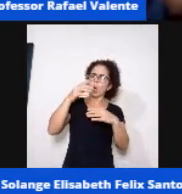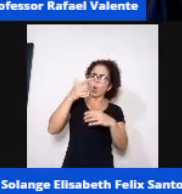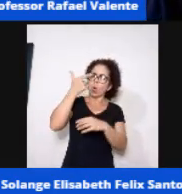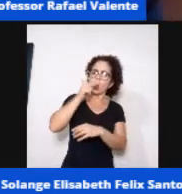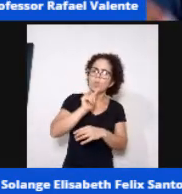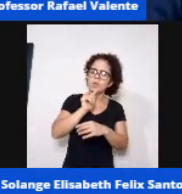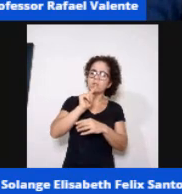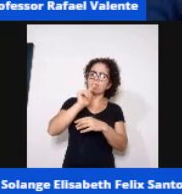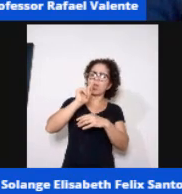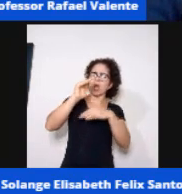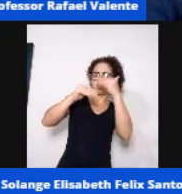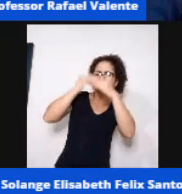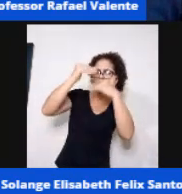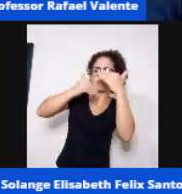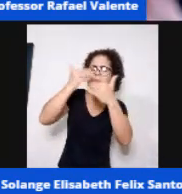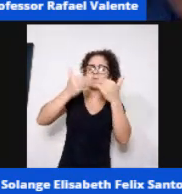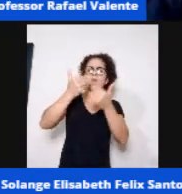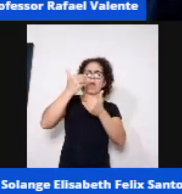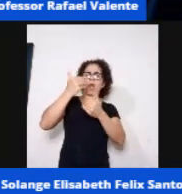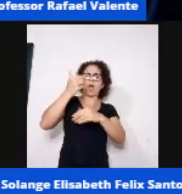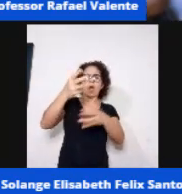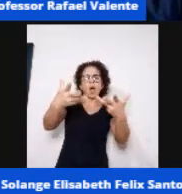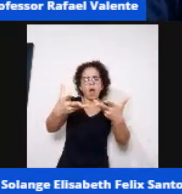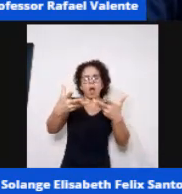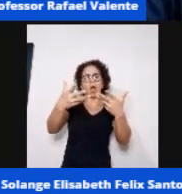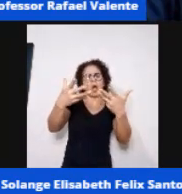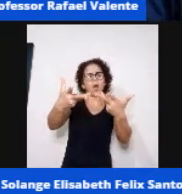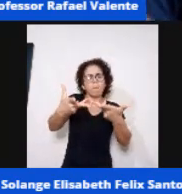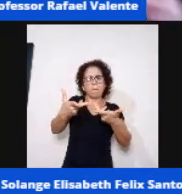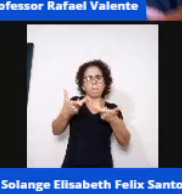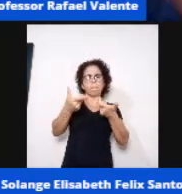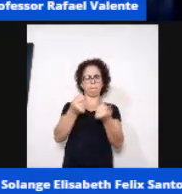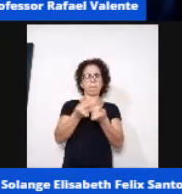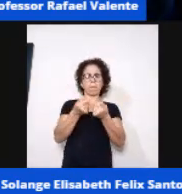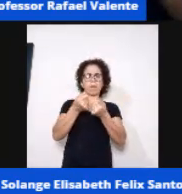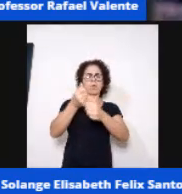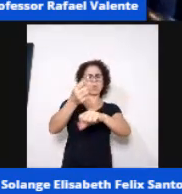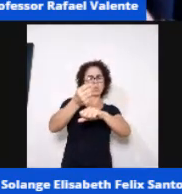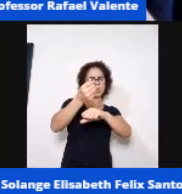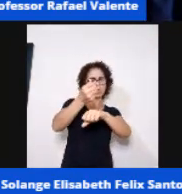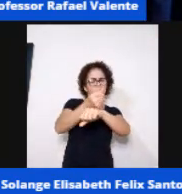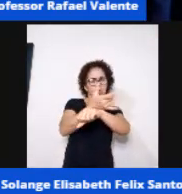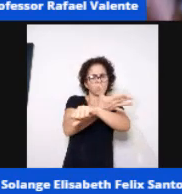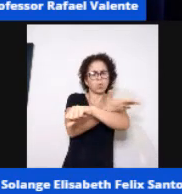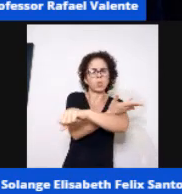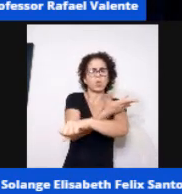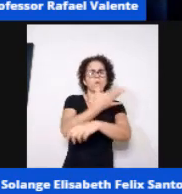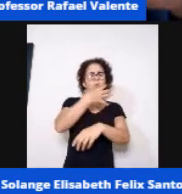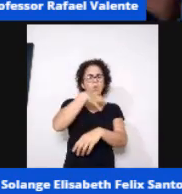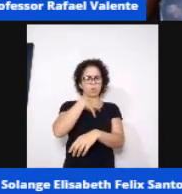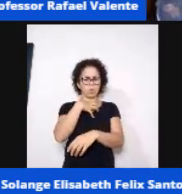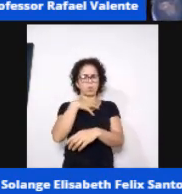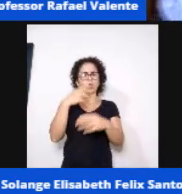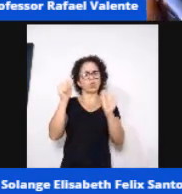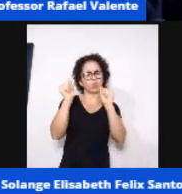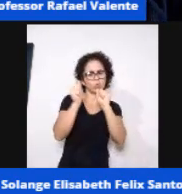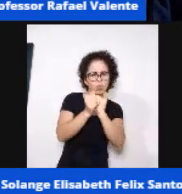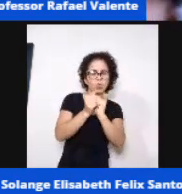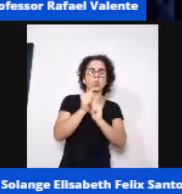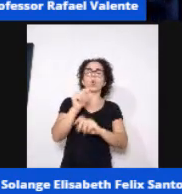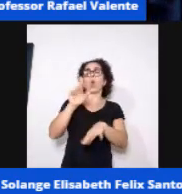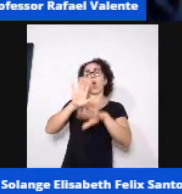juntos? Existe um feedback? Rafael, toma cuidado. Não é assim que é para fazer o trabalho, não é assim que é para fazer